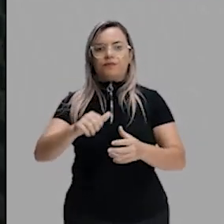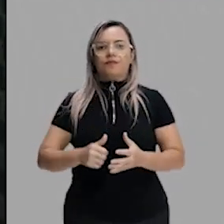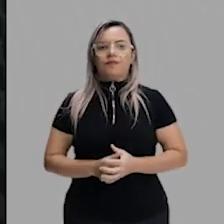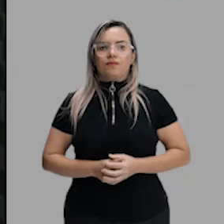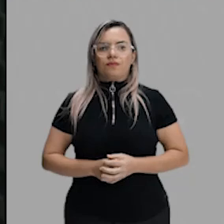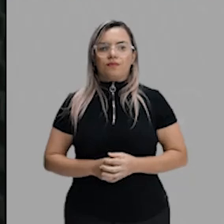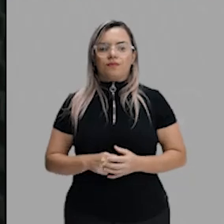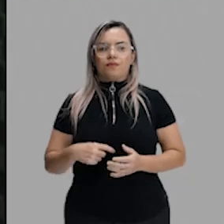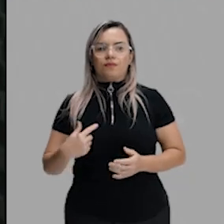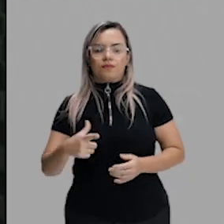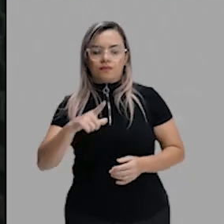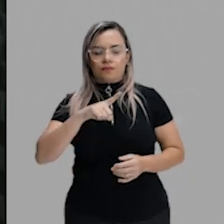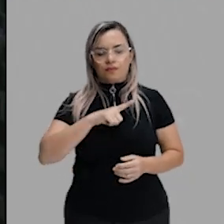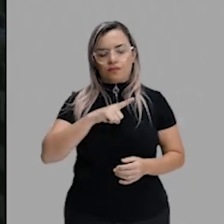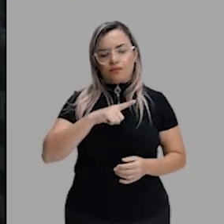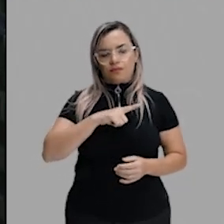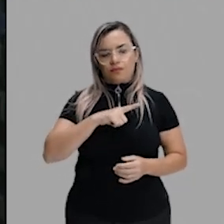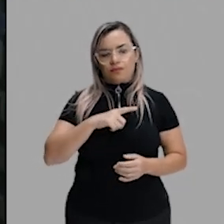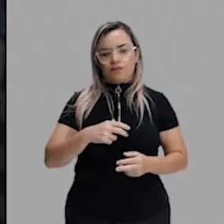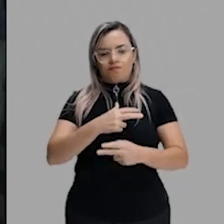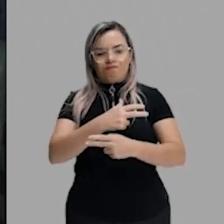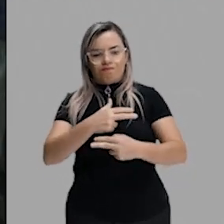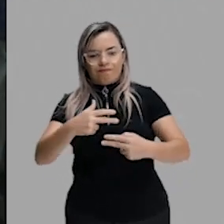Nós temos agora